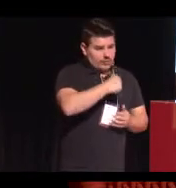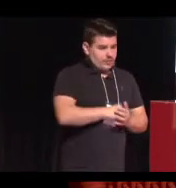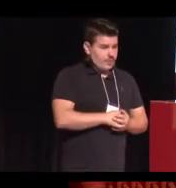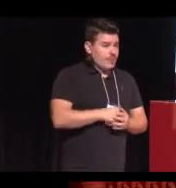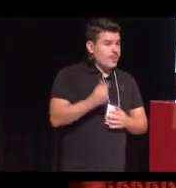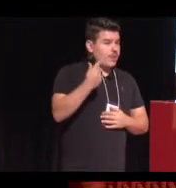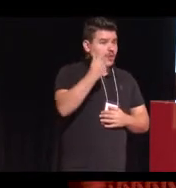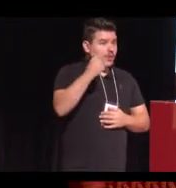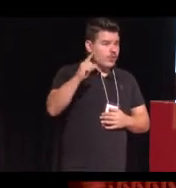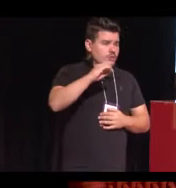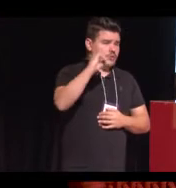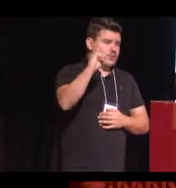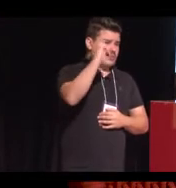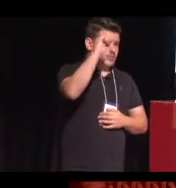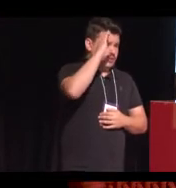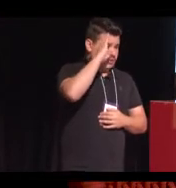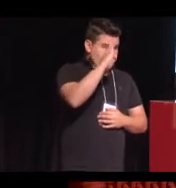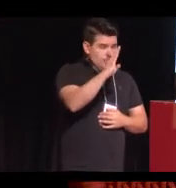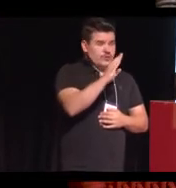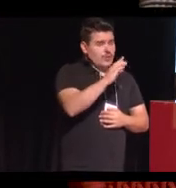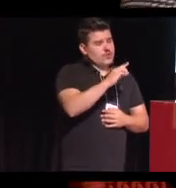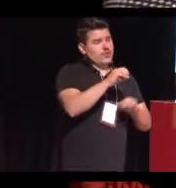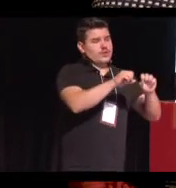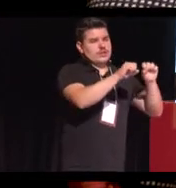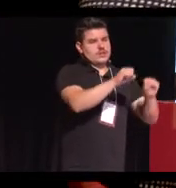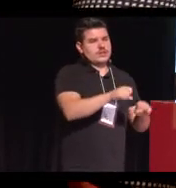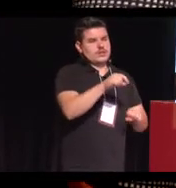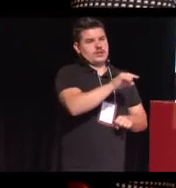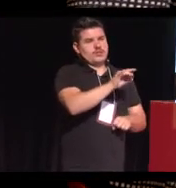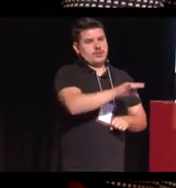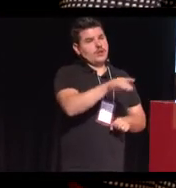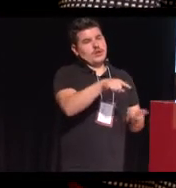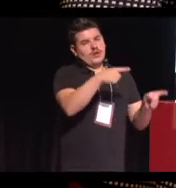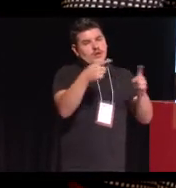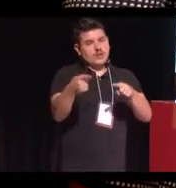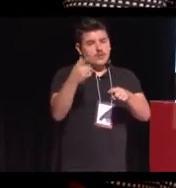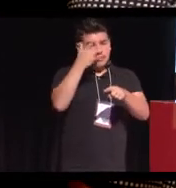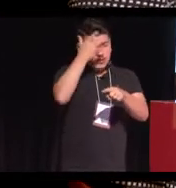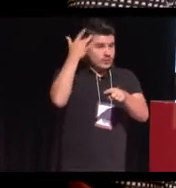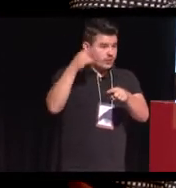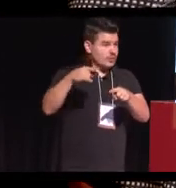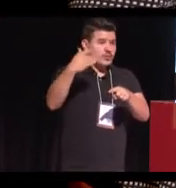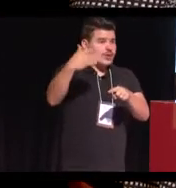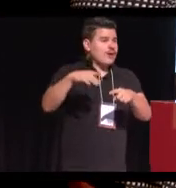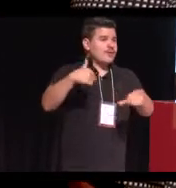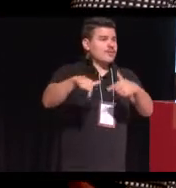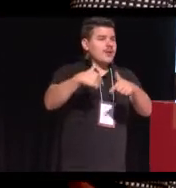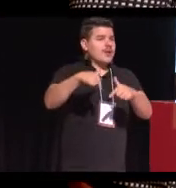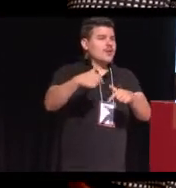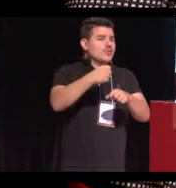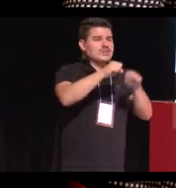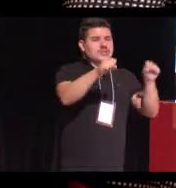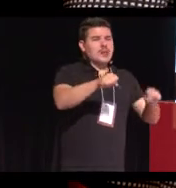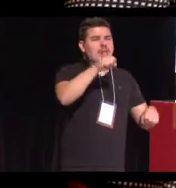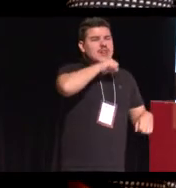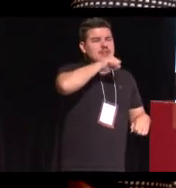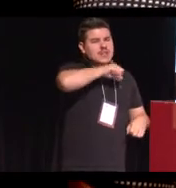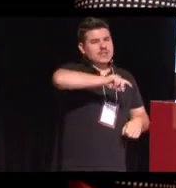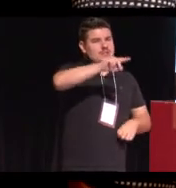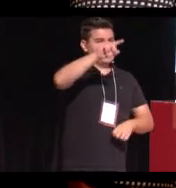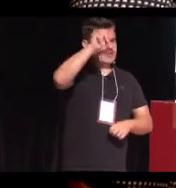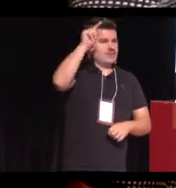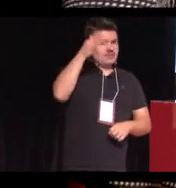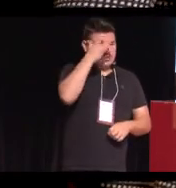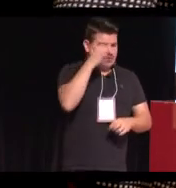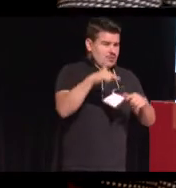não é só no negócio, é em pessoas. Ninguém quer trabalhar com um dinossauro digital. Né? Então, a